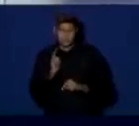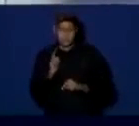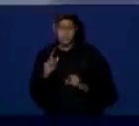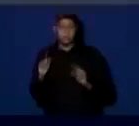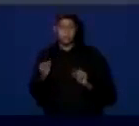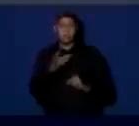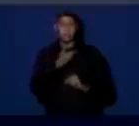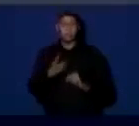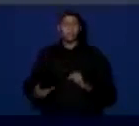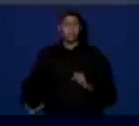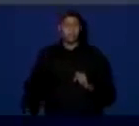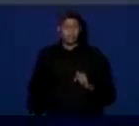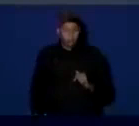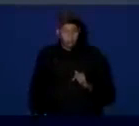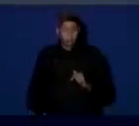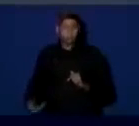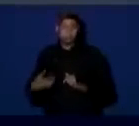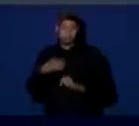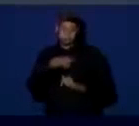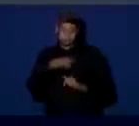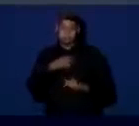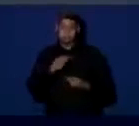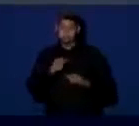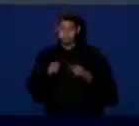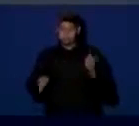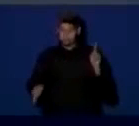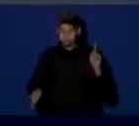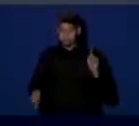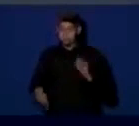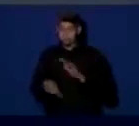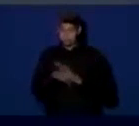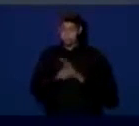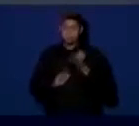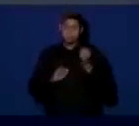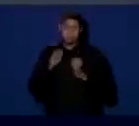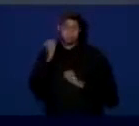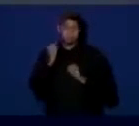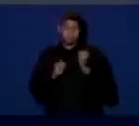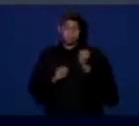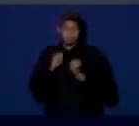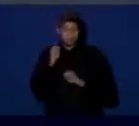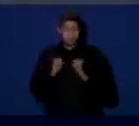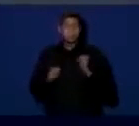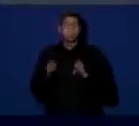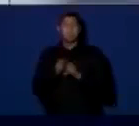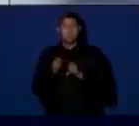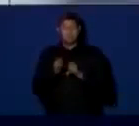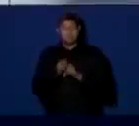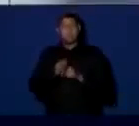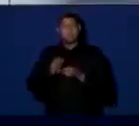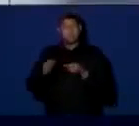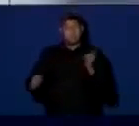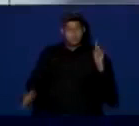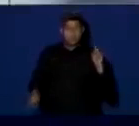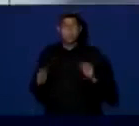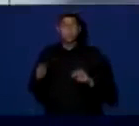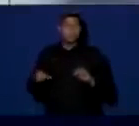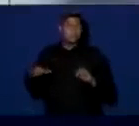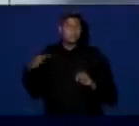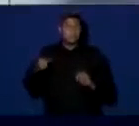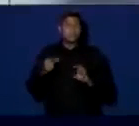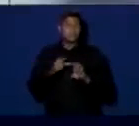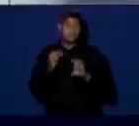passou pelo governo de uma maneira bem-sucedida, passou pela indústria de investment bank de uma maneira bem-sucedida, depois